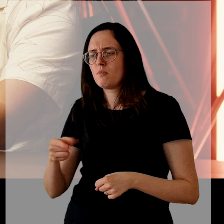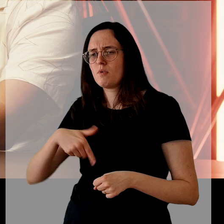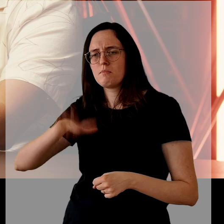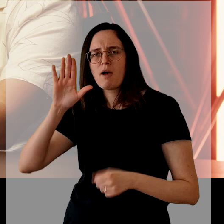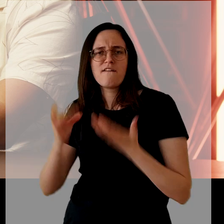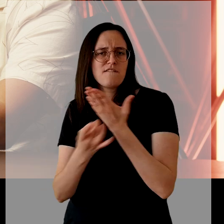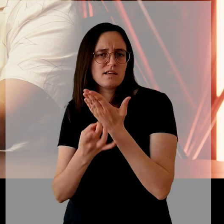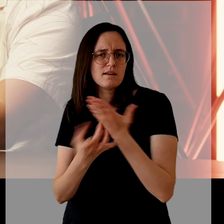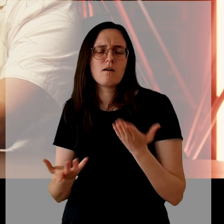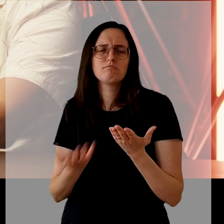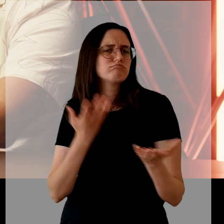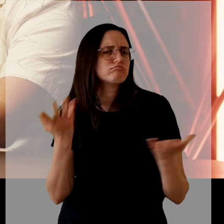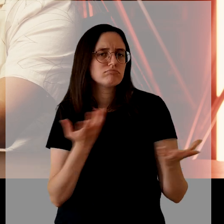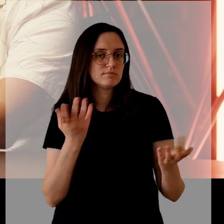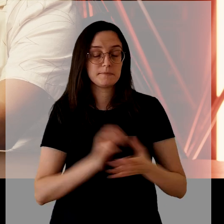mais de ficção?